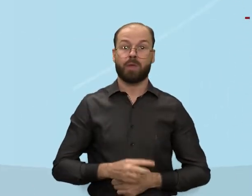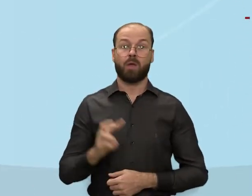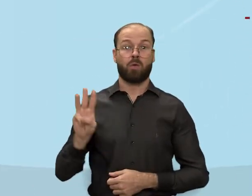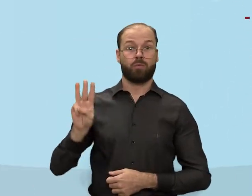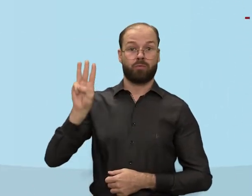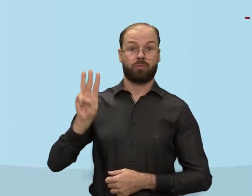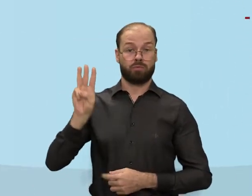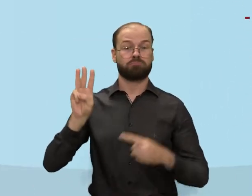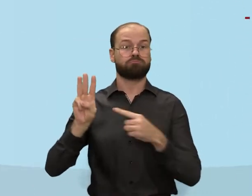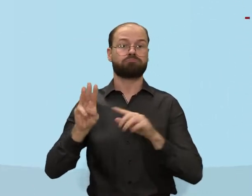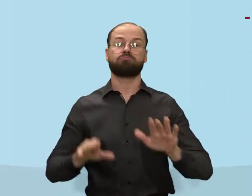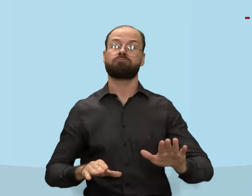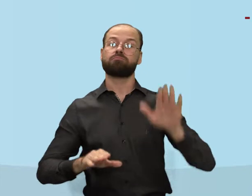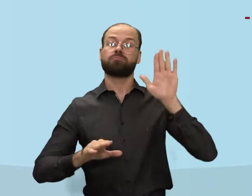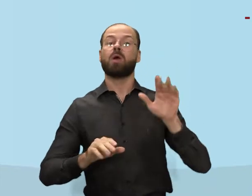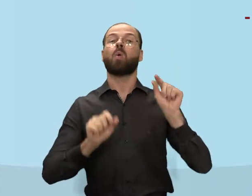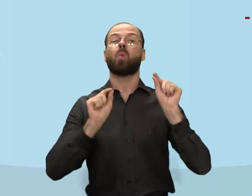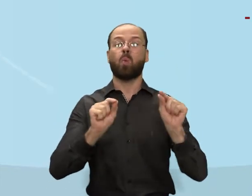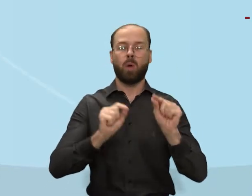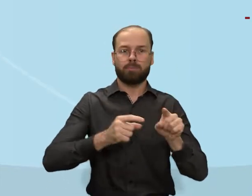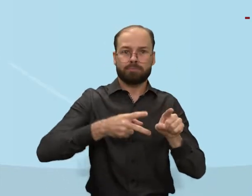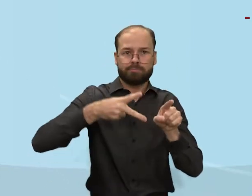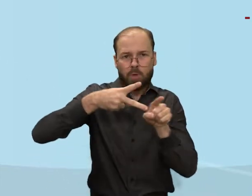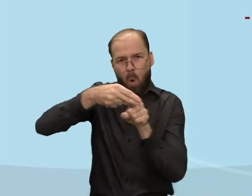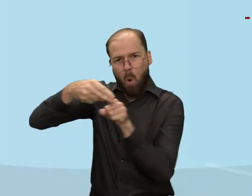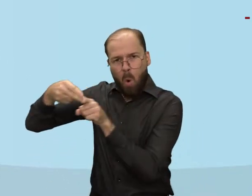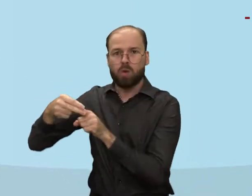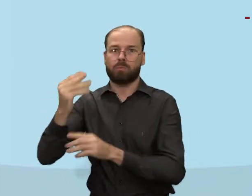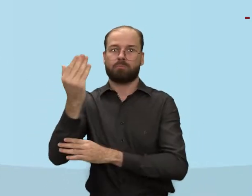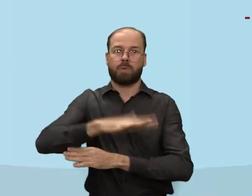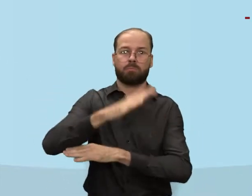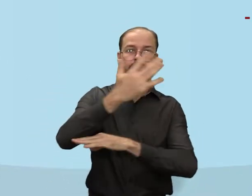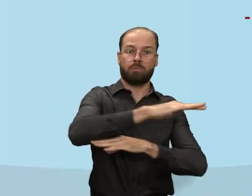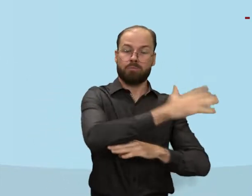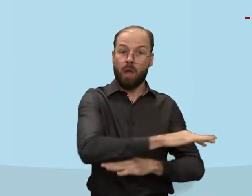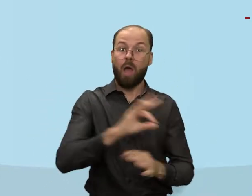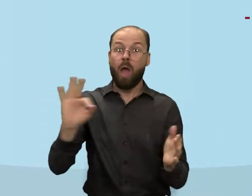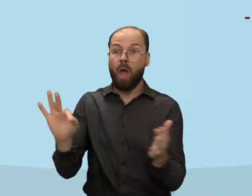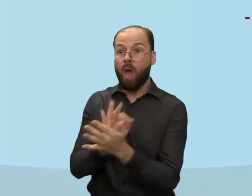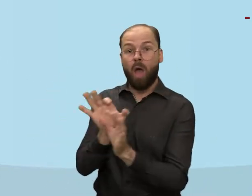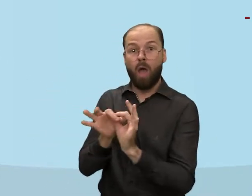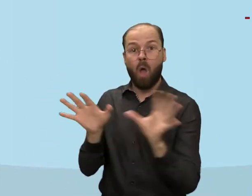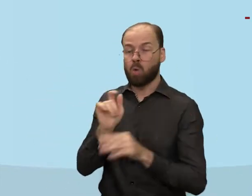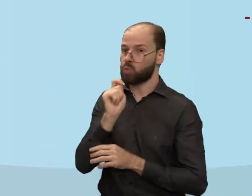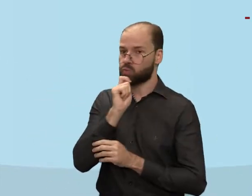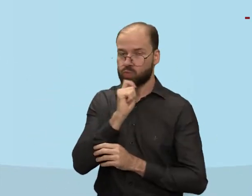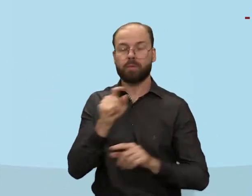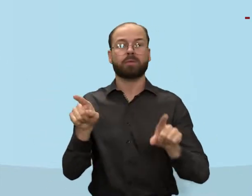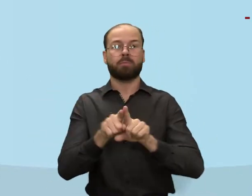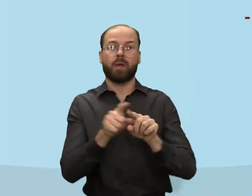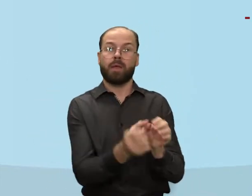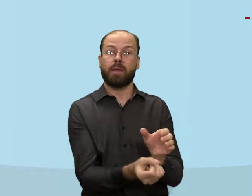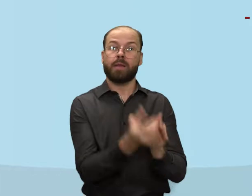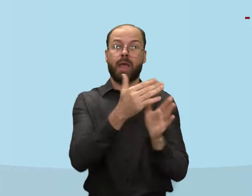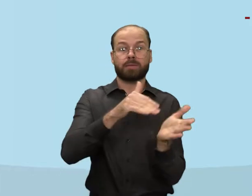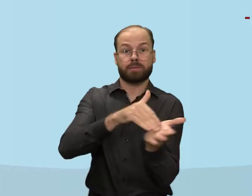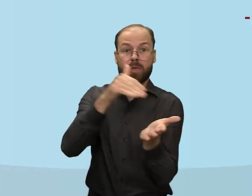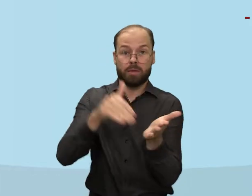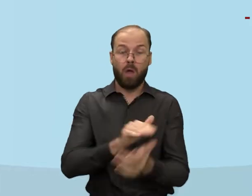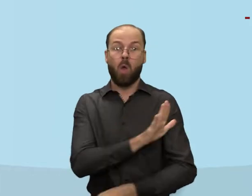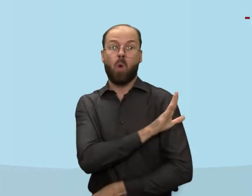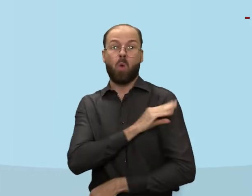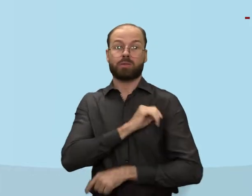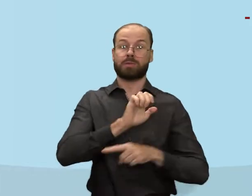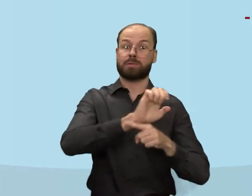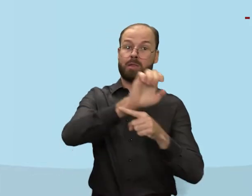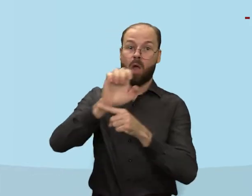Volmir Amado, do PT, pretende interromper o desmatamento de áreas não autorizadas e reestruturar Secretaria e